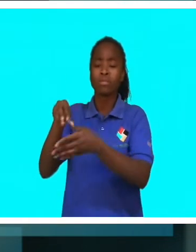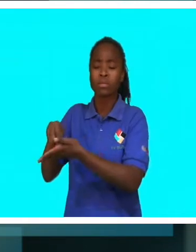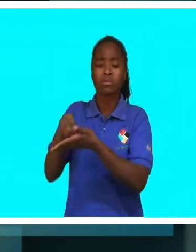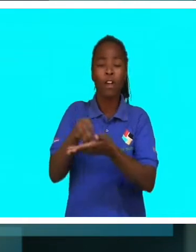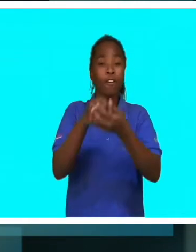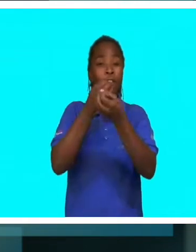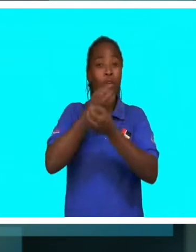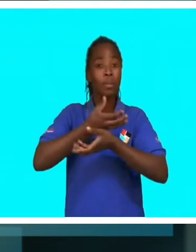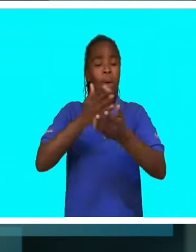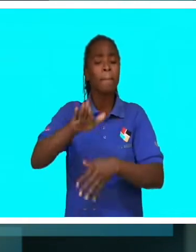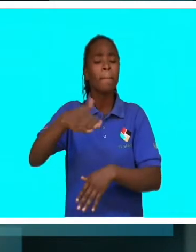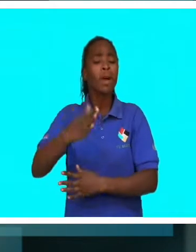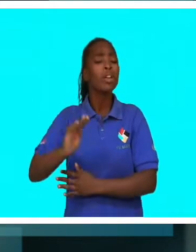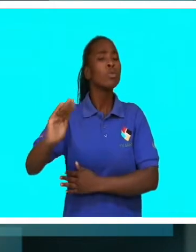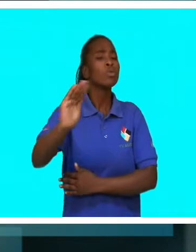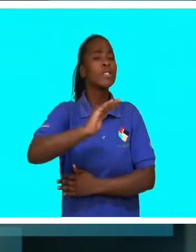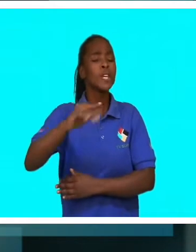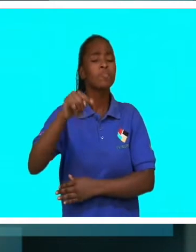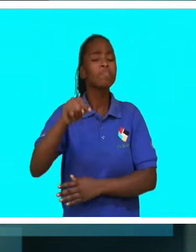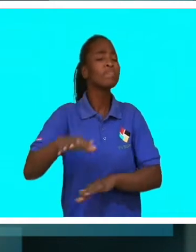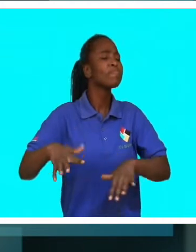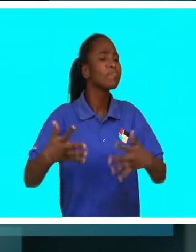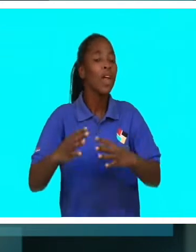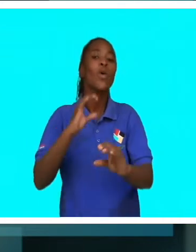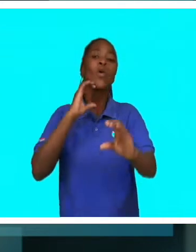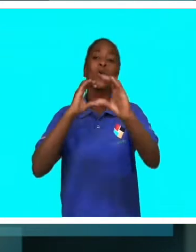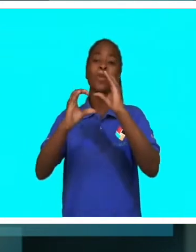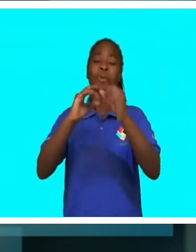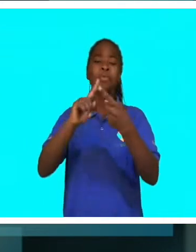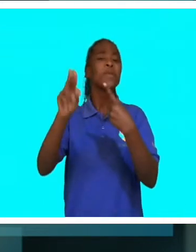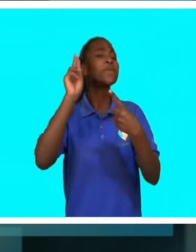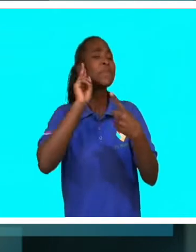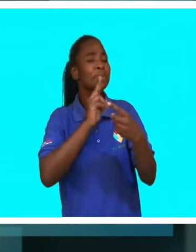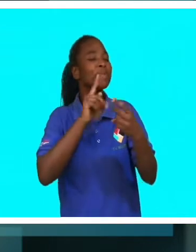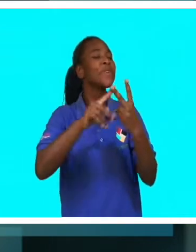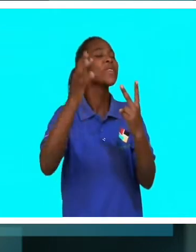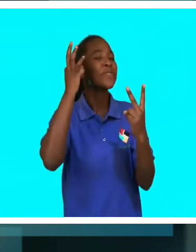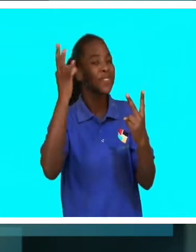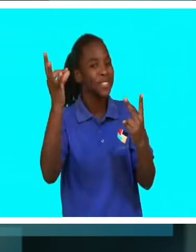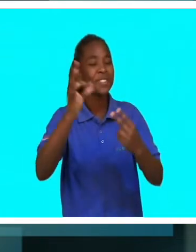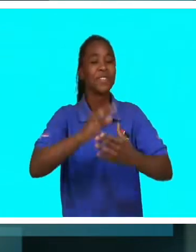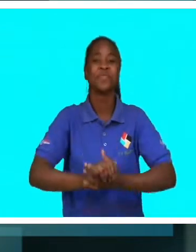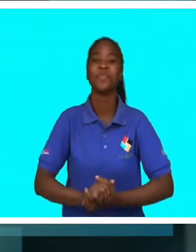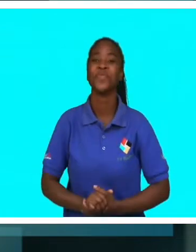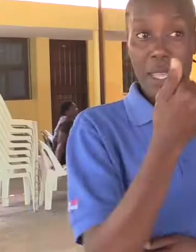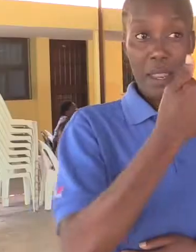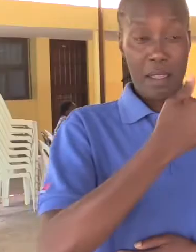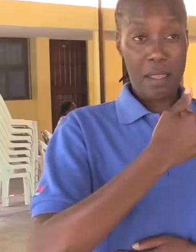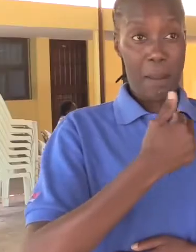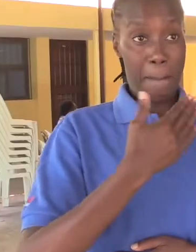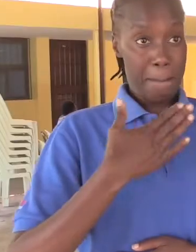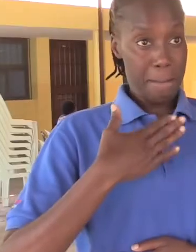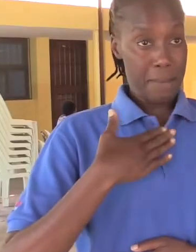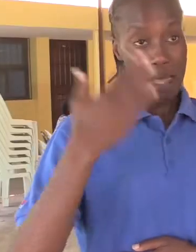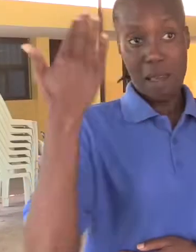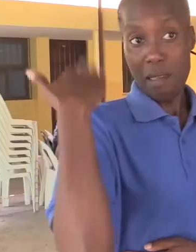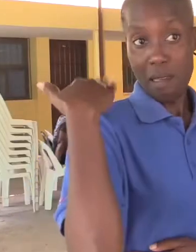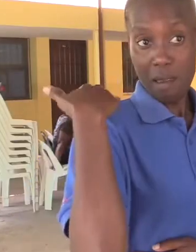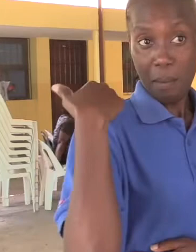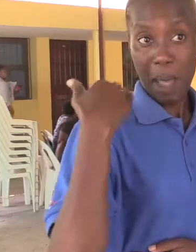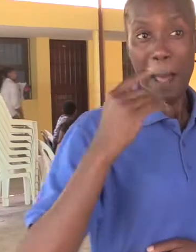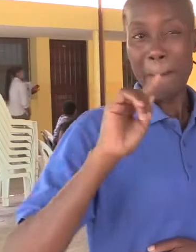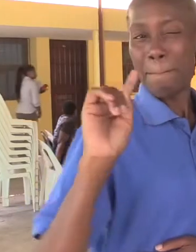surdos e ouvintes, o que pode aumentar o acesso à informação para esta camada social. A minha irmã mais velha é